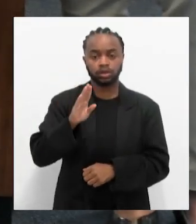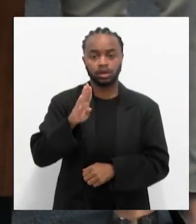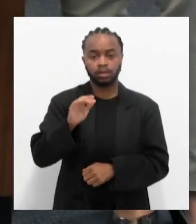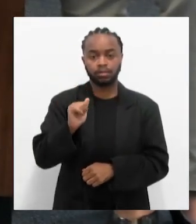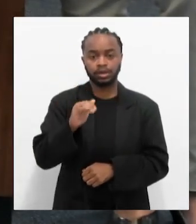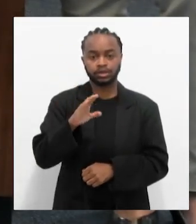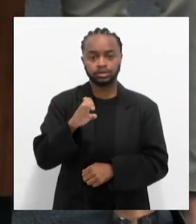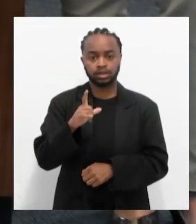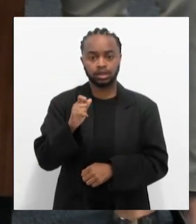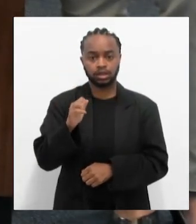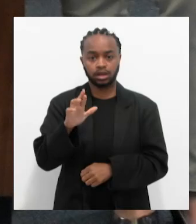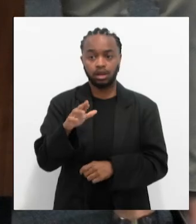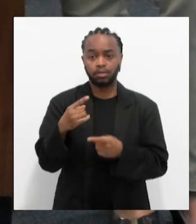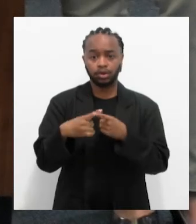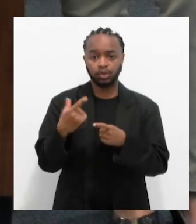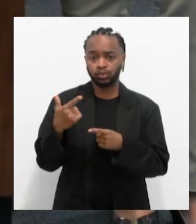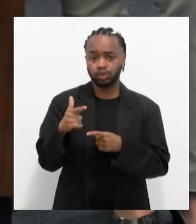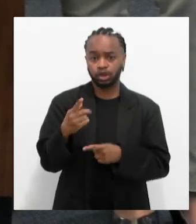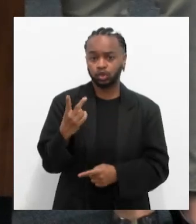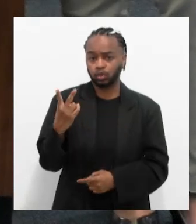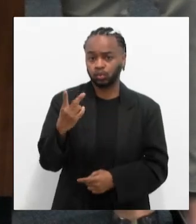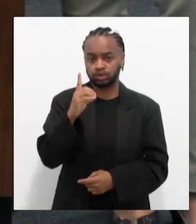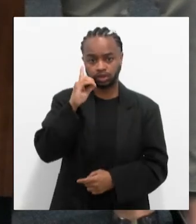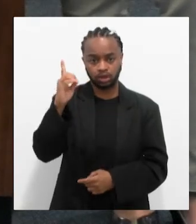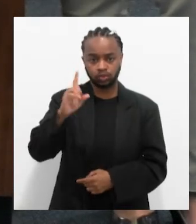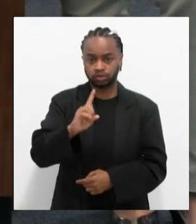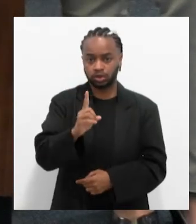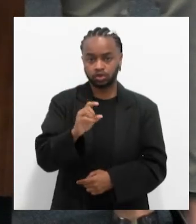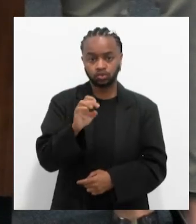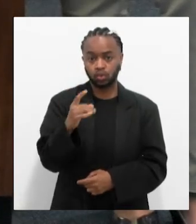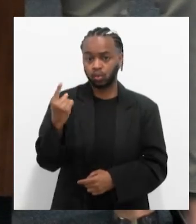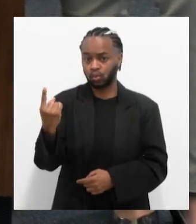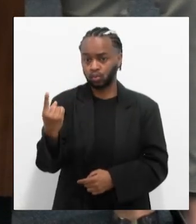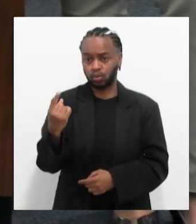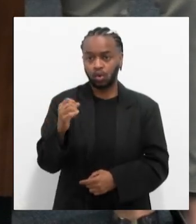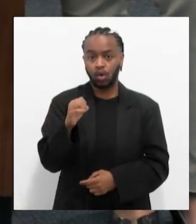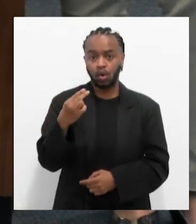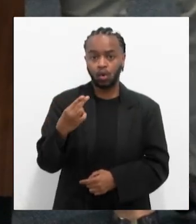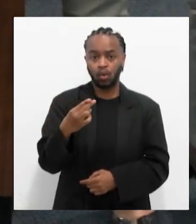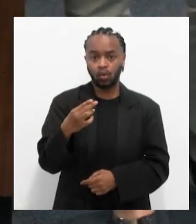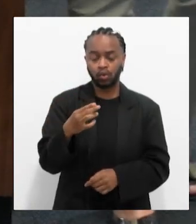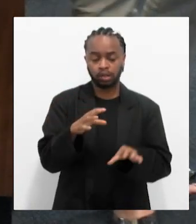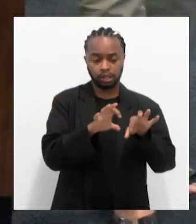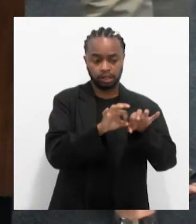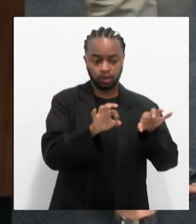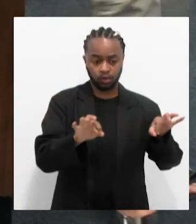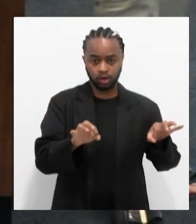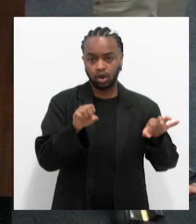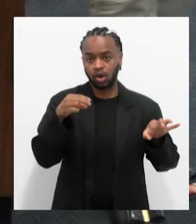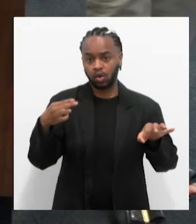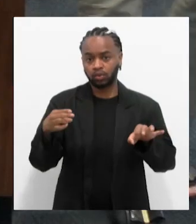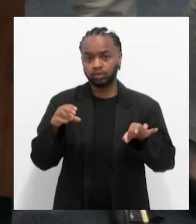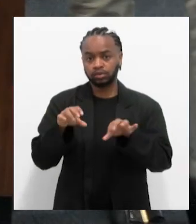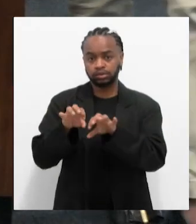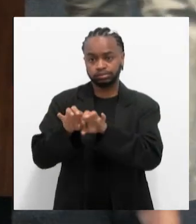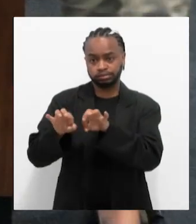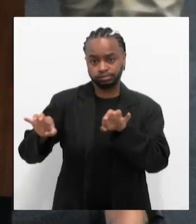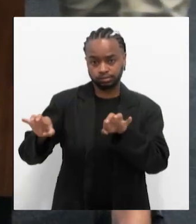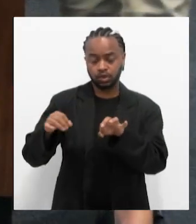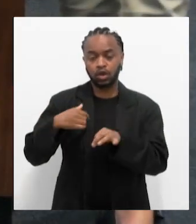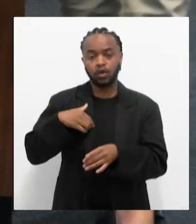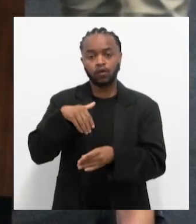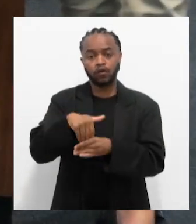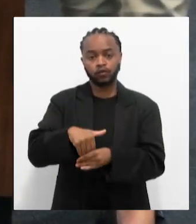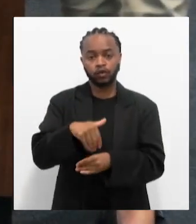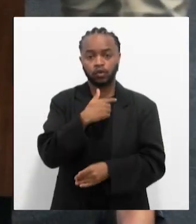não existe 2 deuses, existe um só, ou é linguiça ou é salsicha. Deputado Giovanni Ratinho, vota